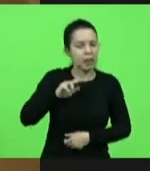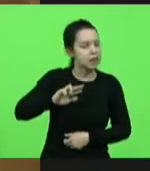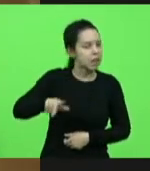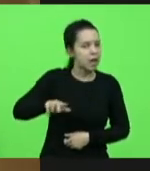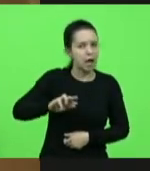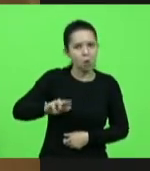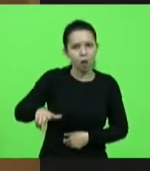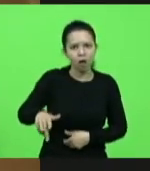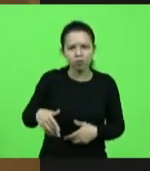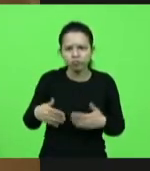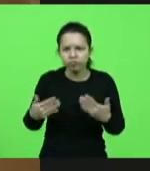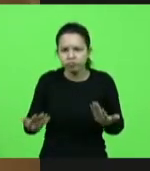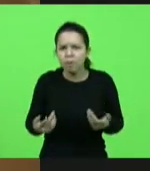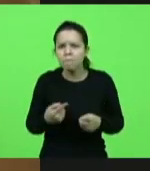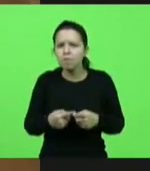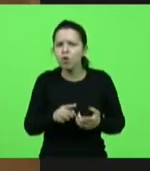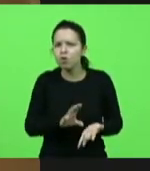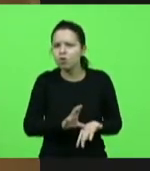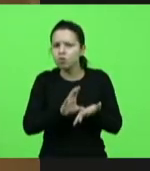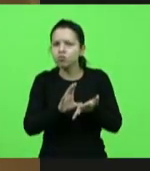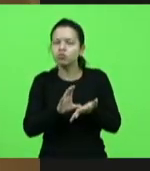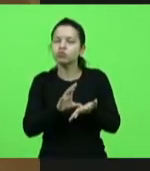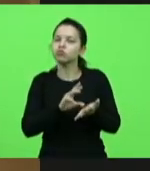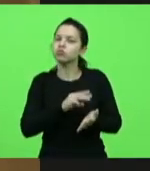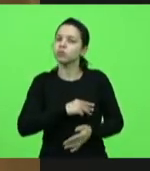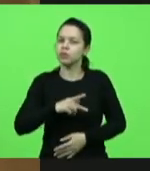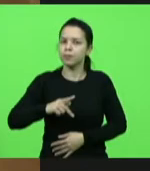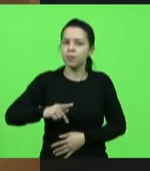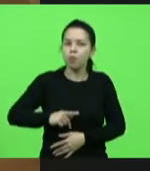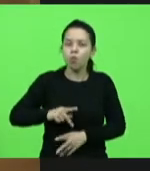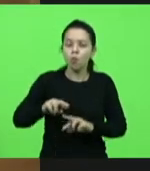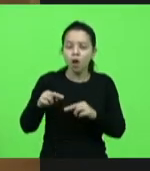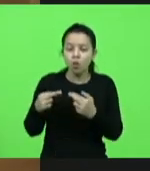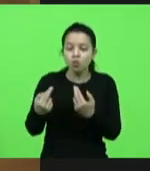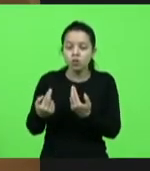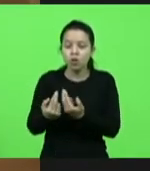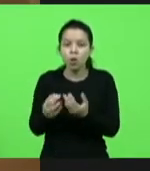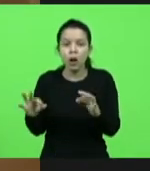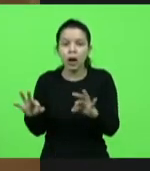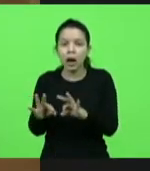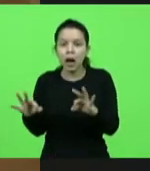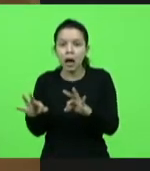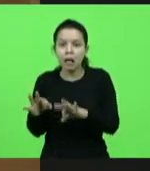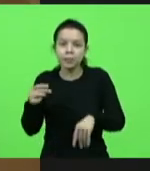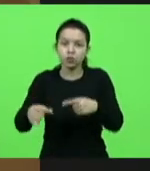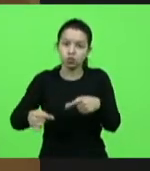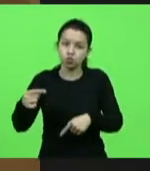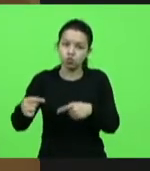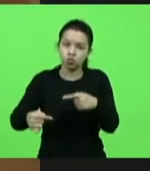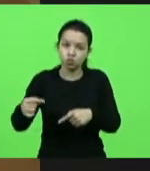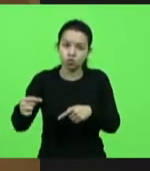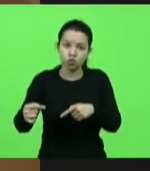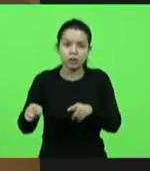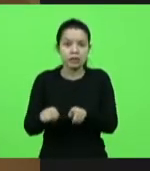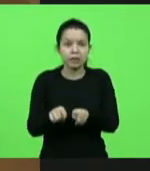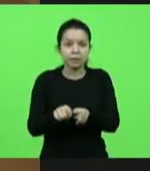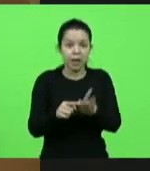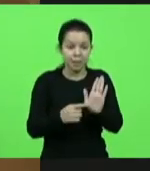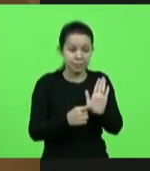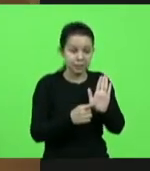o Conselho do Ministério Público não se reúne para decidir essa matéria? E também por que ele não apresenta a denúncia